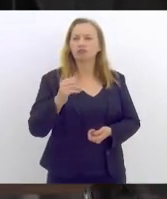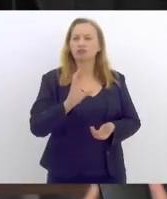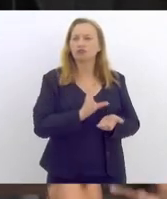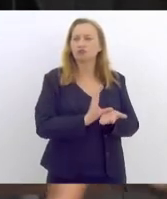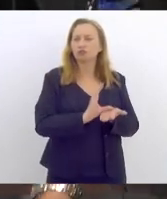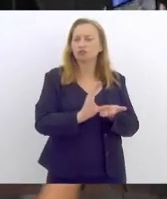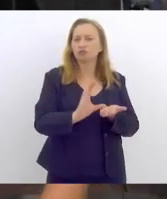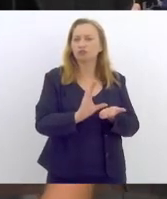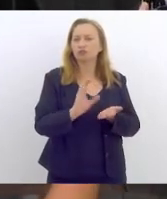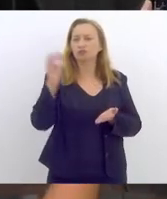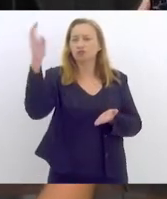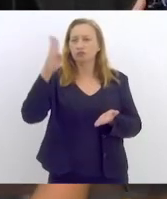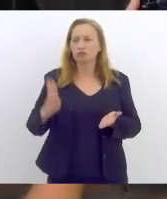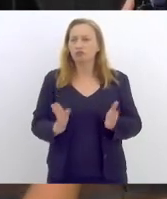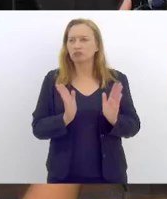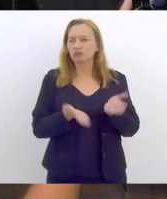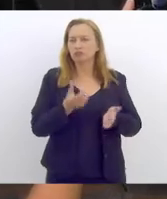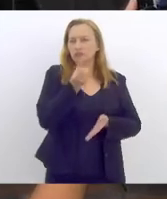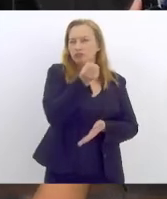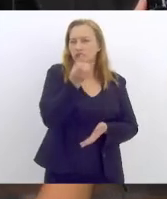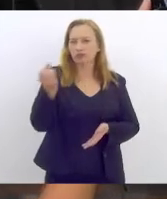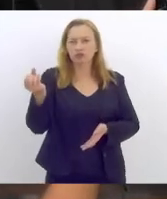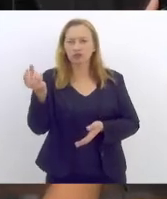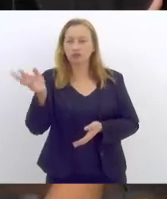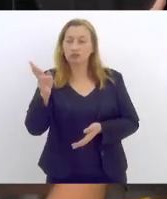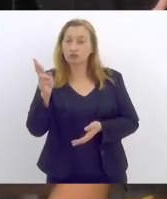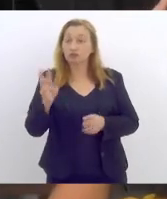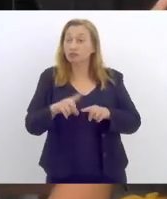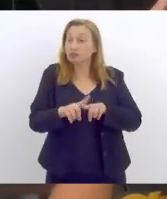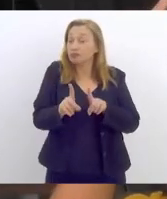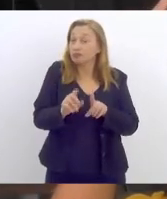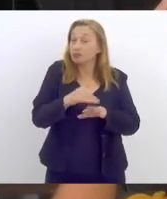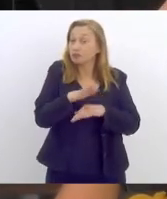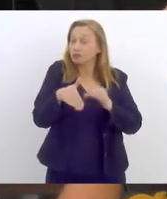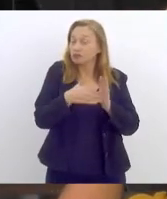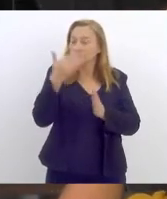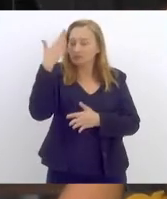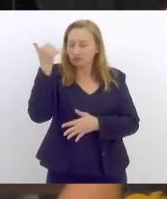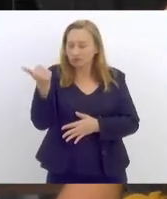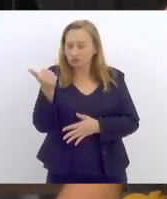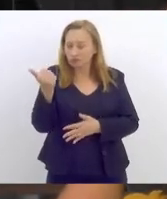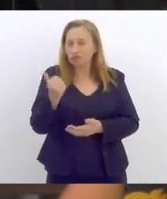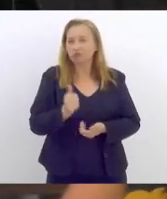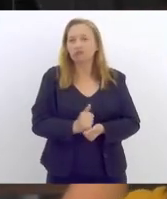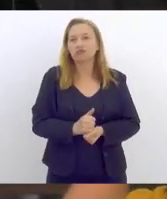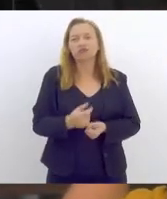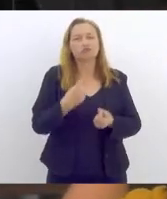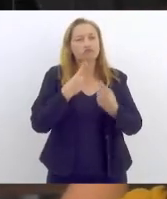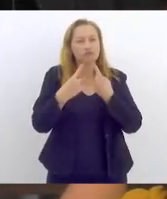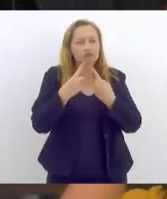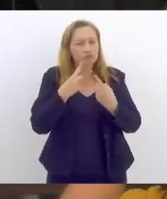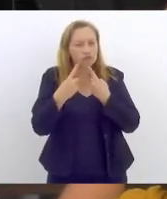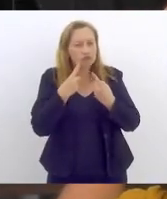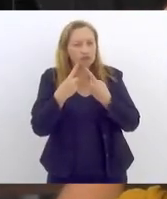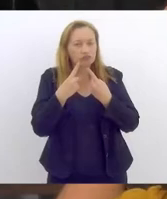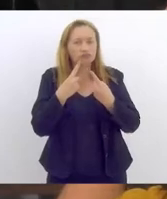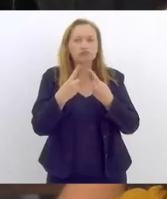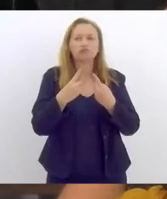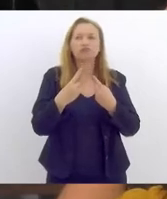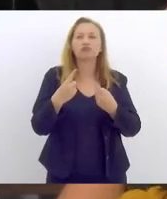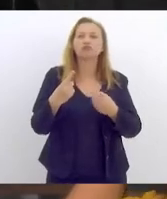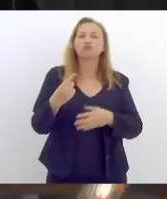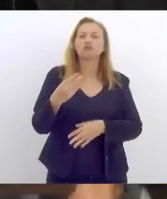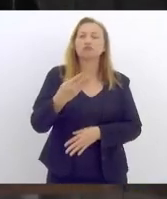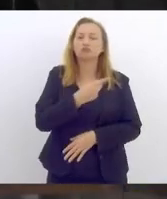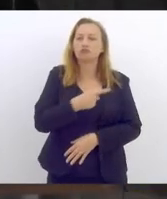hoje na faixa de r$ 600 mas como todos sabemos isso foi inclusive objetos de debate de questionamentos ao atual presidente